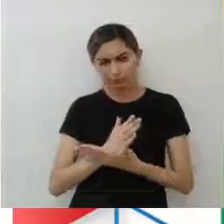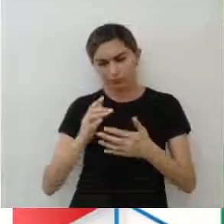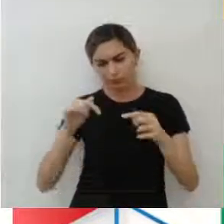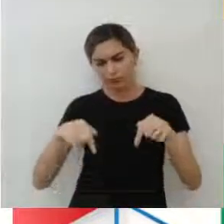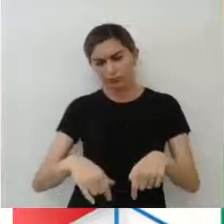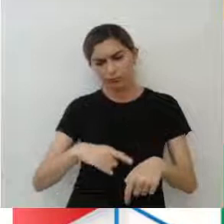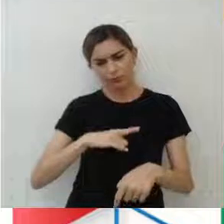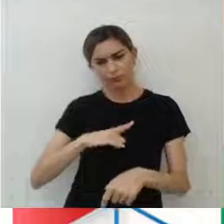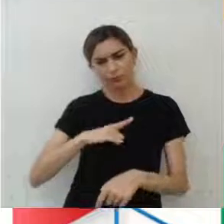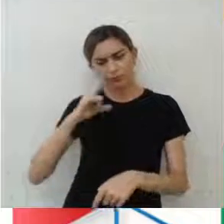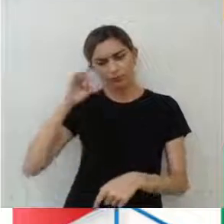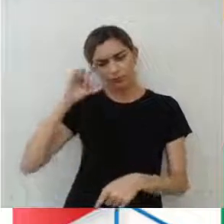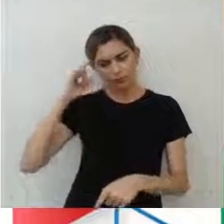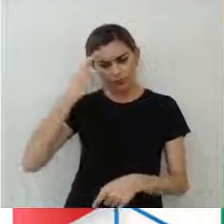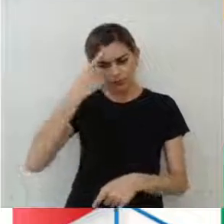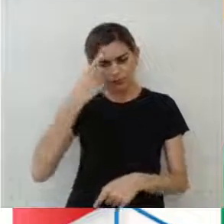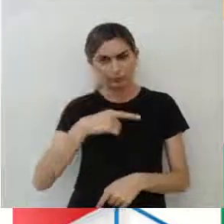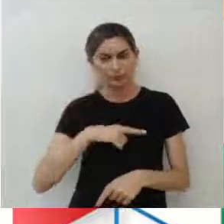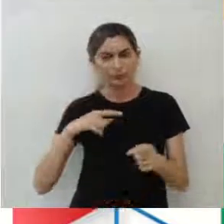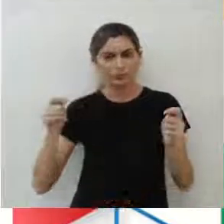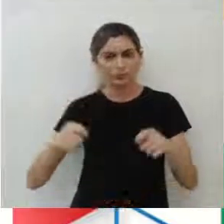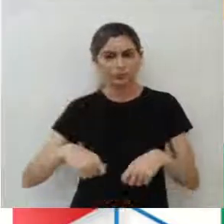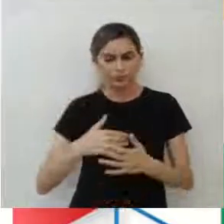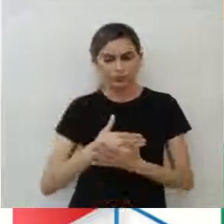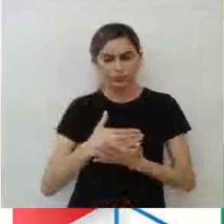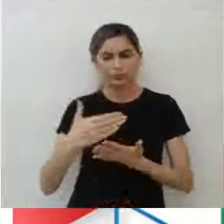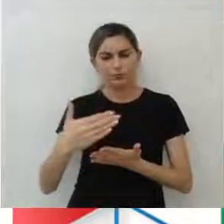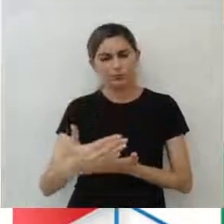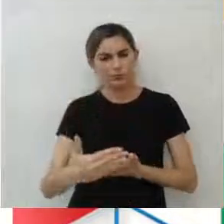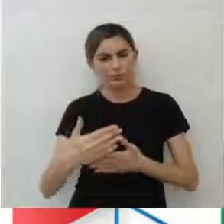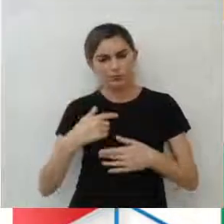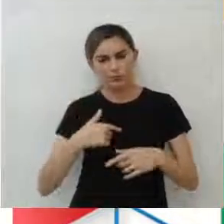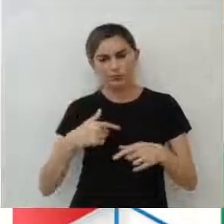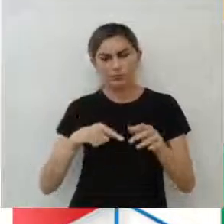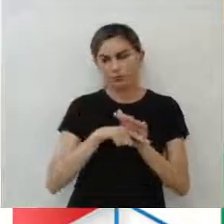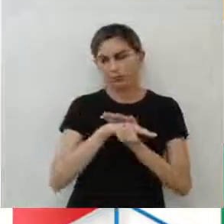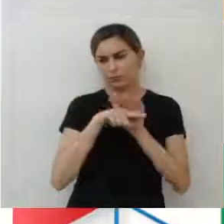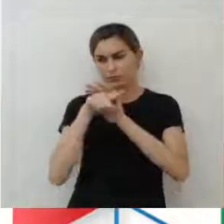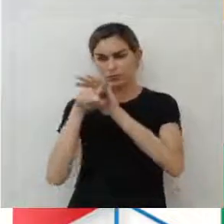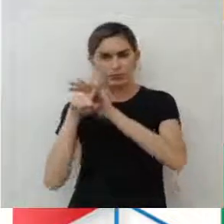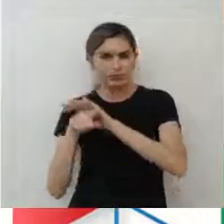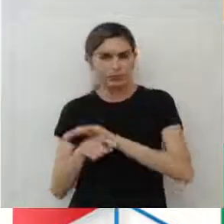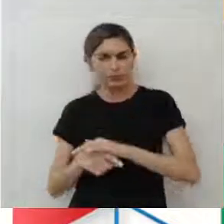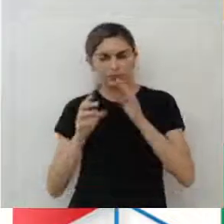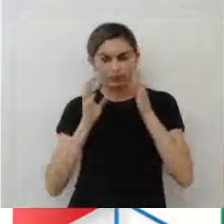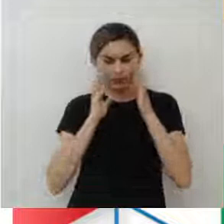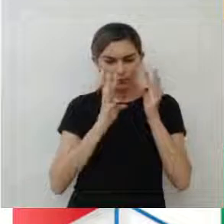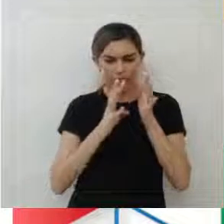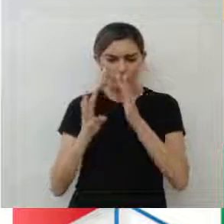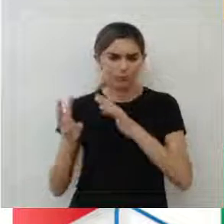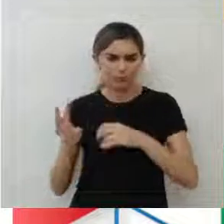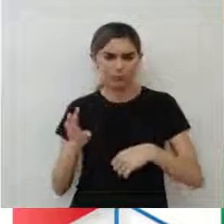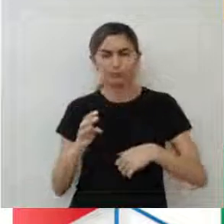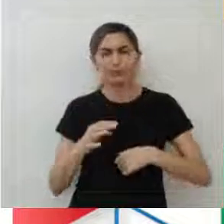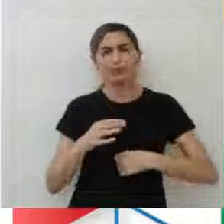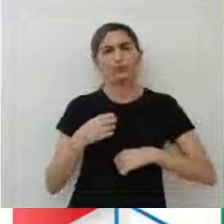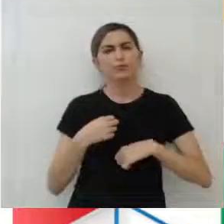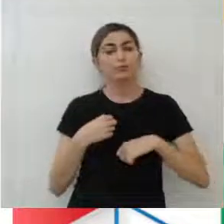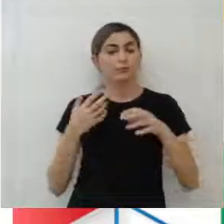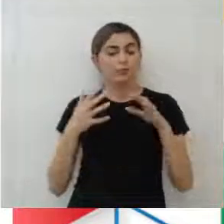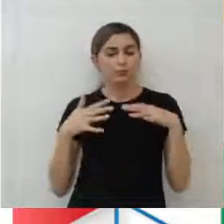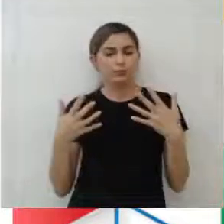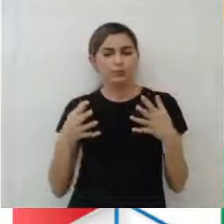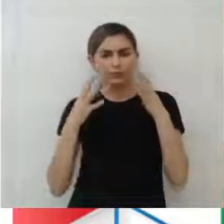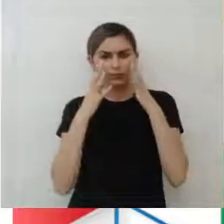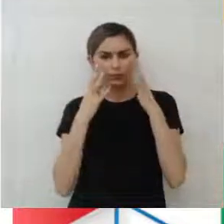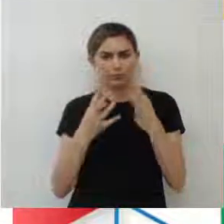têm dúvidas, para que a gente possa começar a se monitorar, começar a prestar um pouquinho mais de atenção. Então,